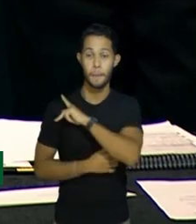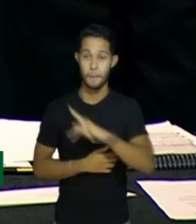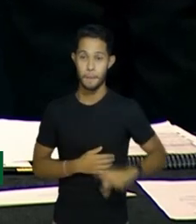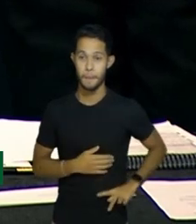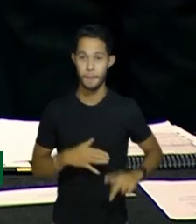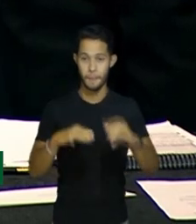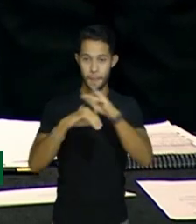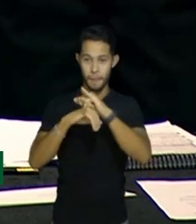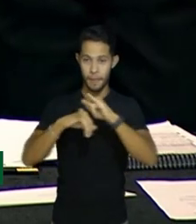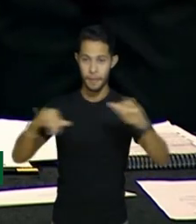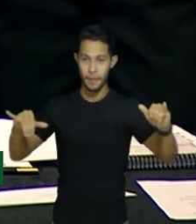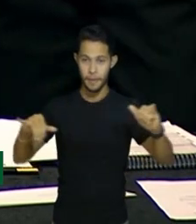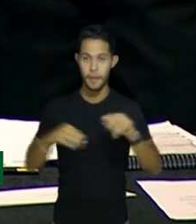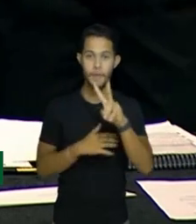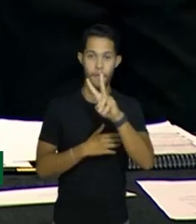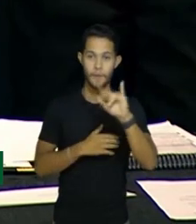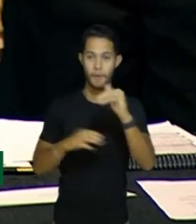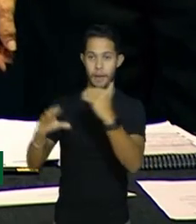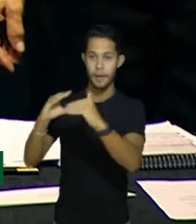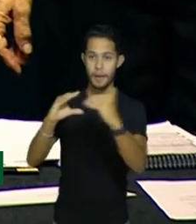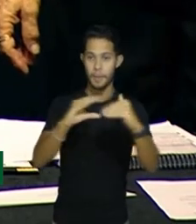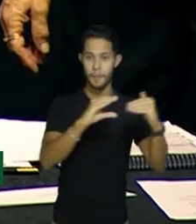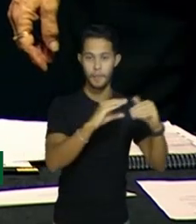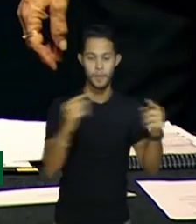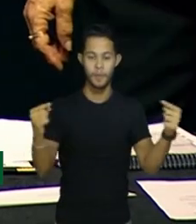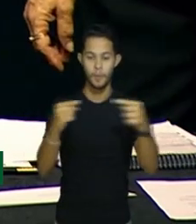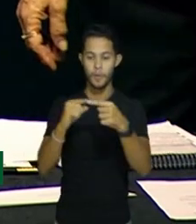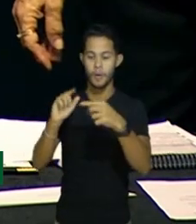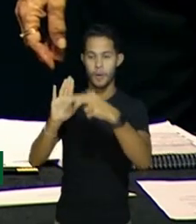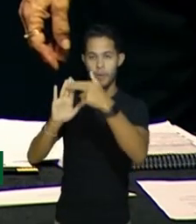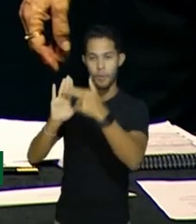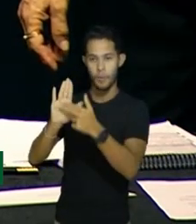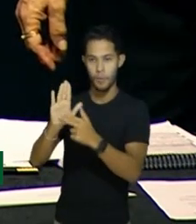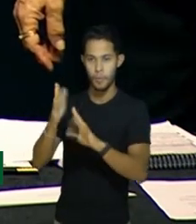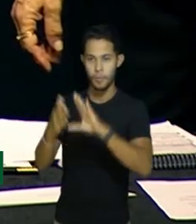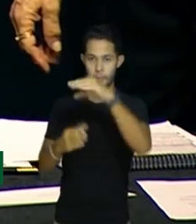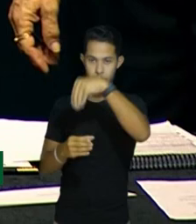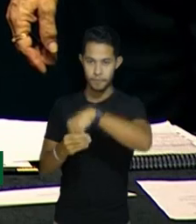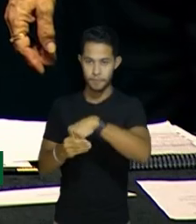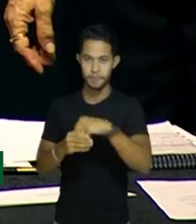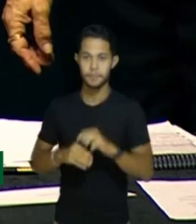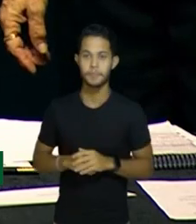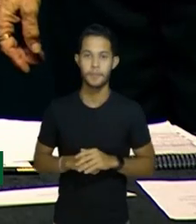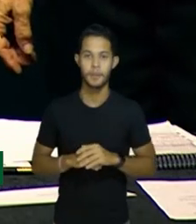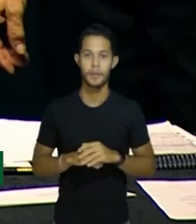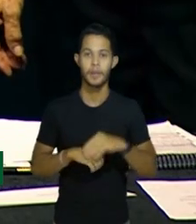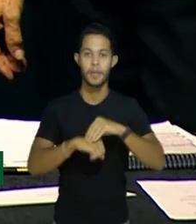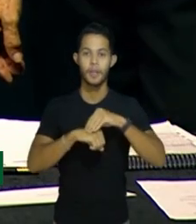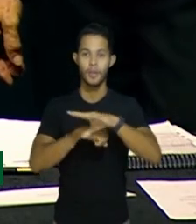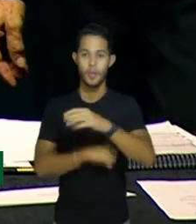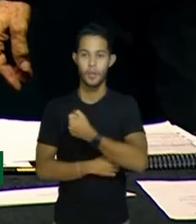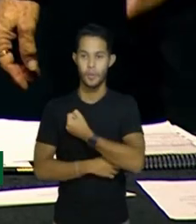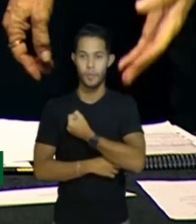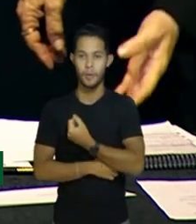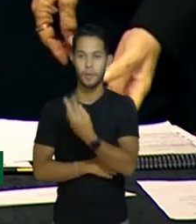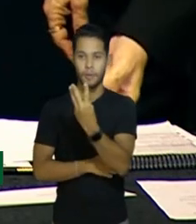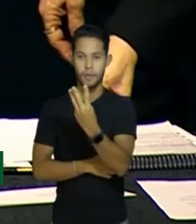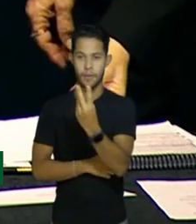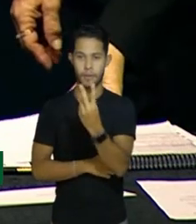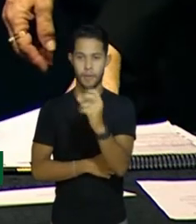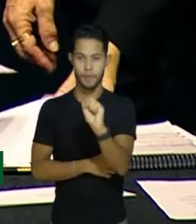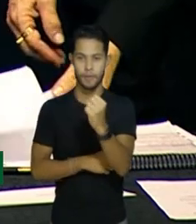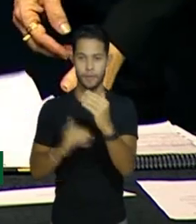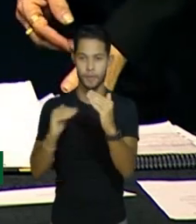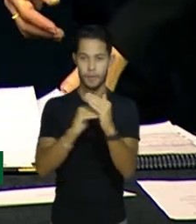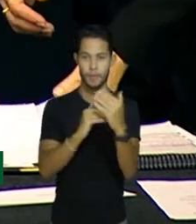aos destinatários, conforme determina o regimento interno, as seguintes indicações. Indicações de números 328